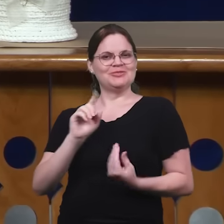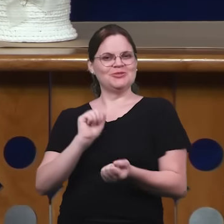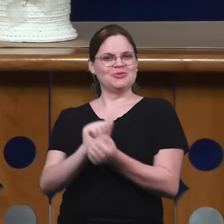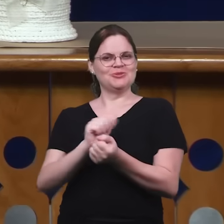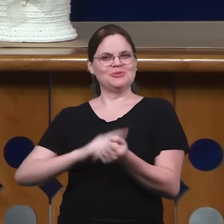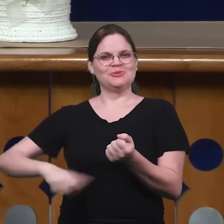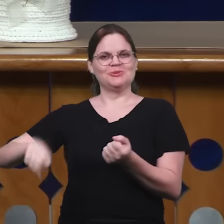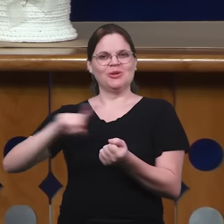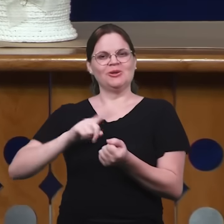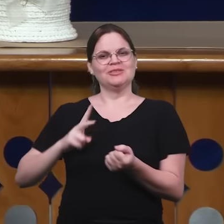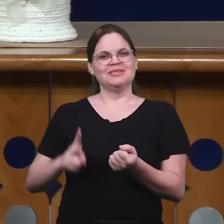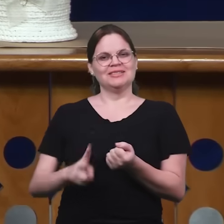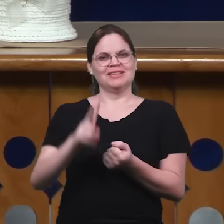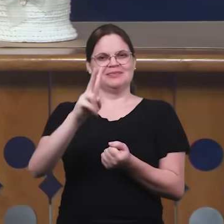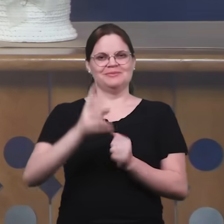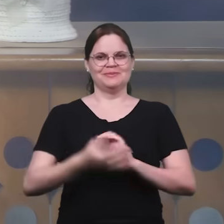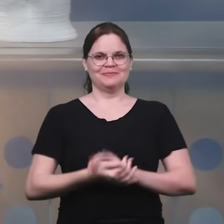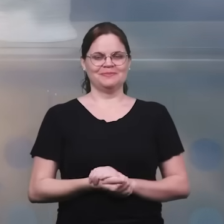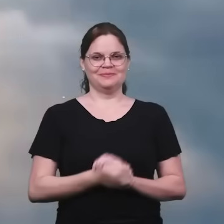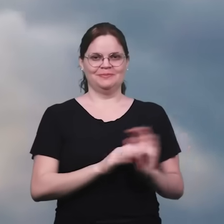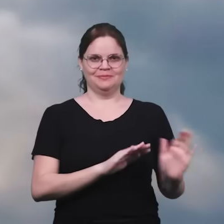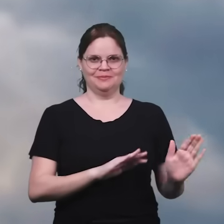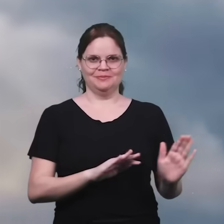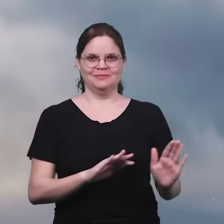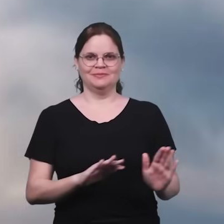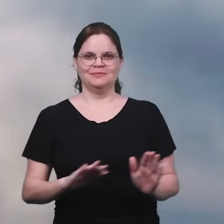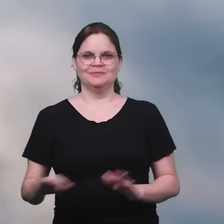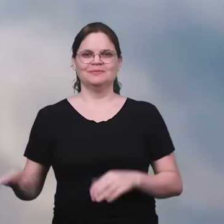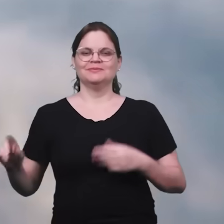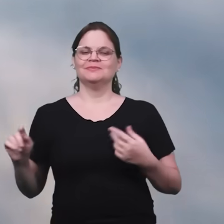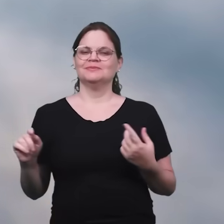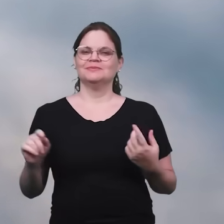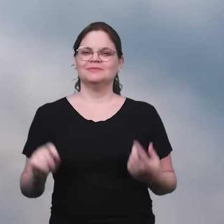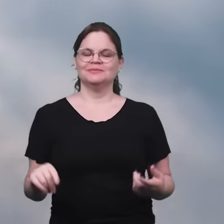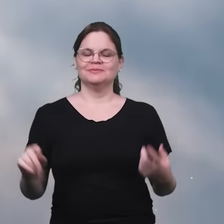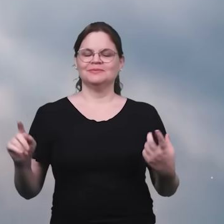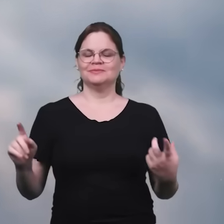se faz perto do necessitado. Aquele